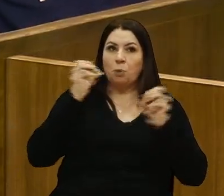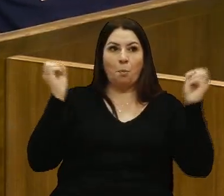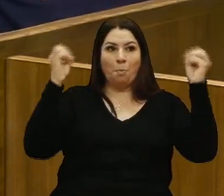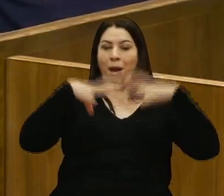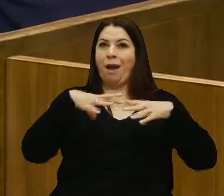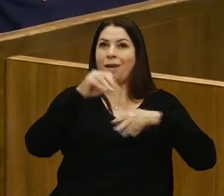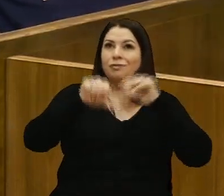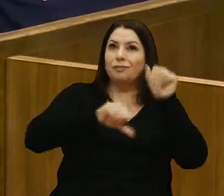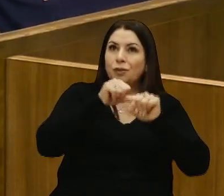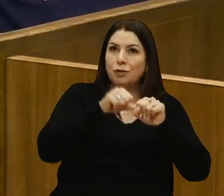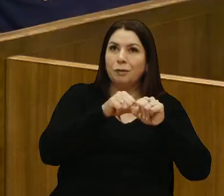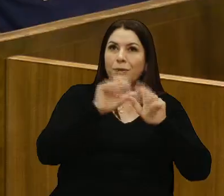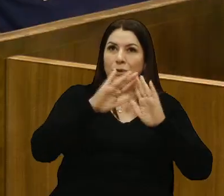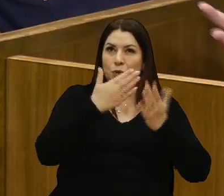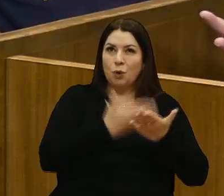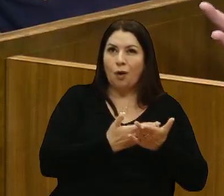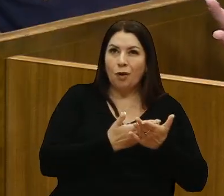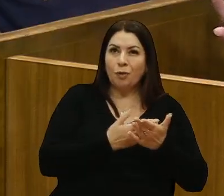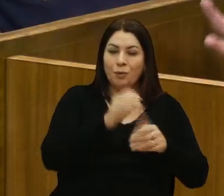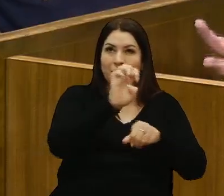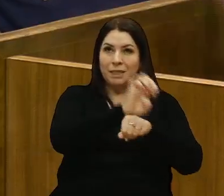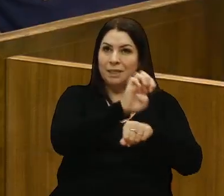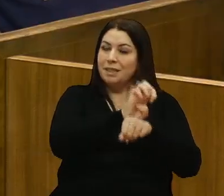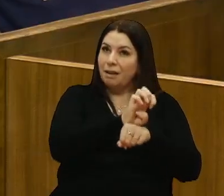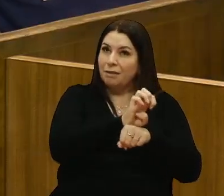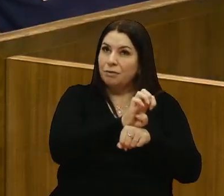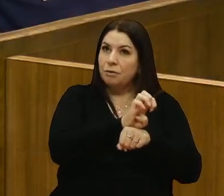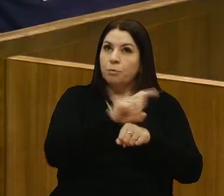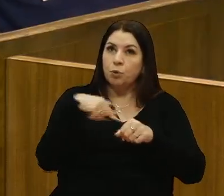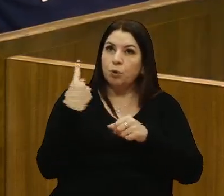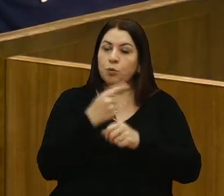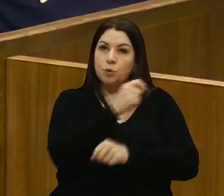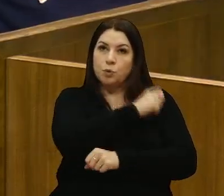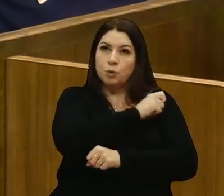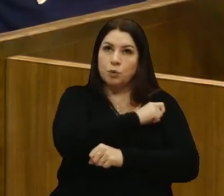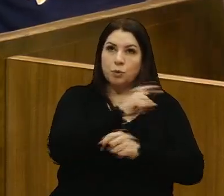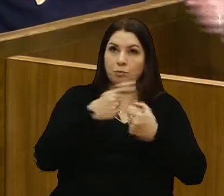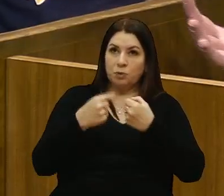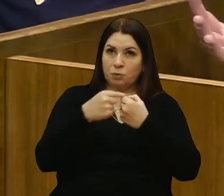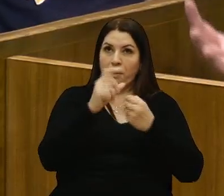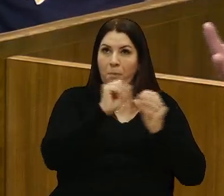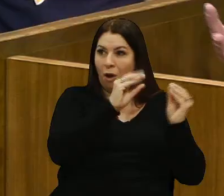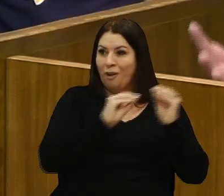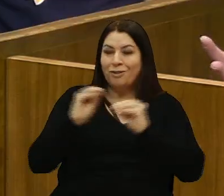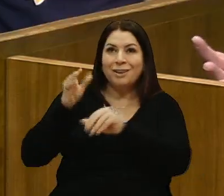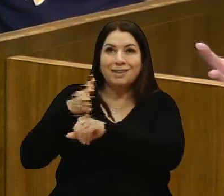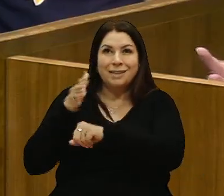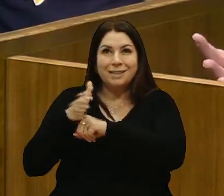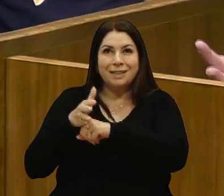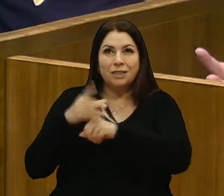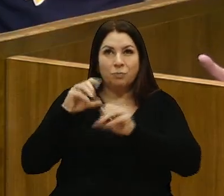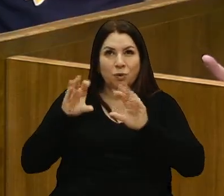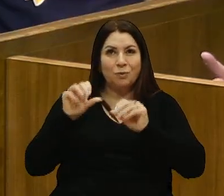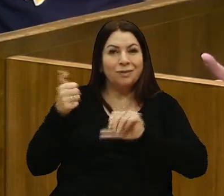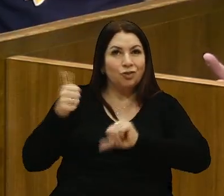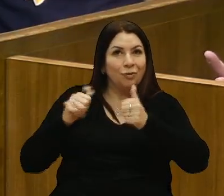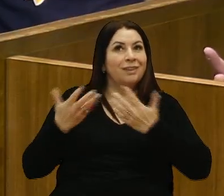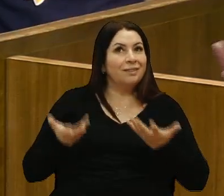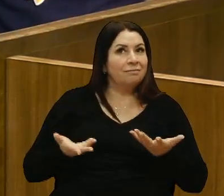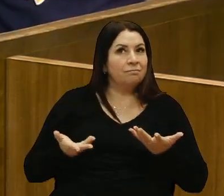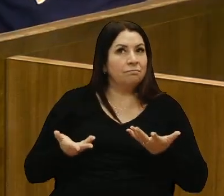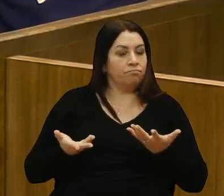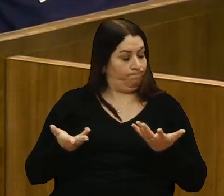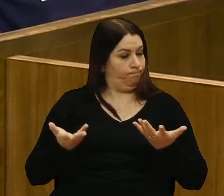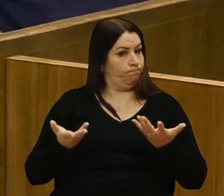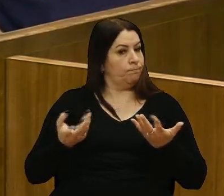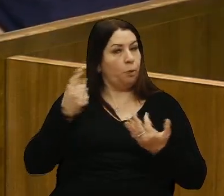vai transformar as escolas do Estado para que os nossos estudantes do município possam acessar e ter uma educação de qualidade?